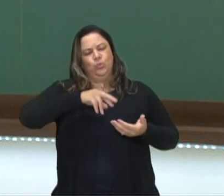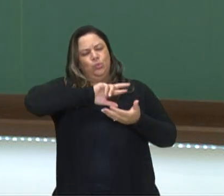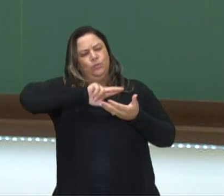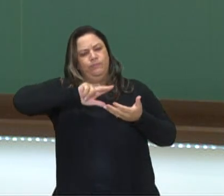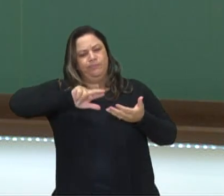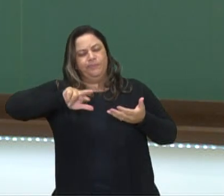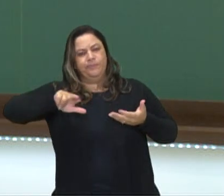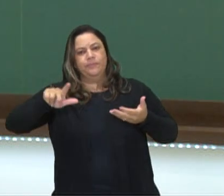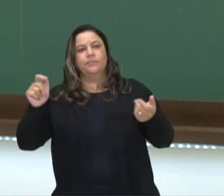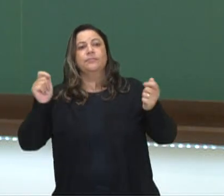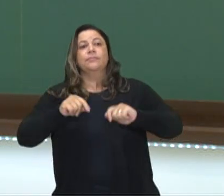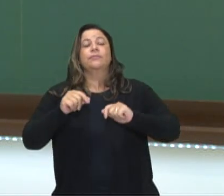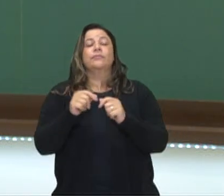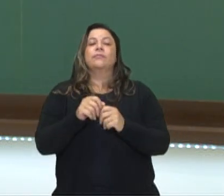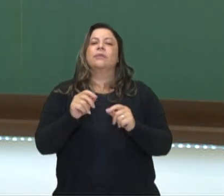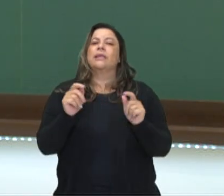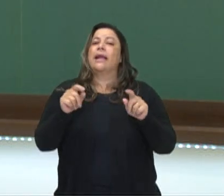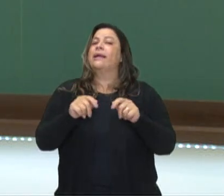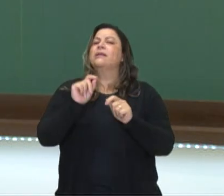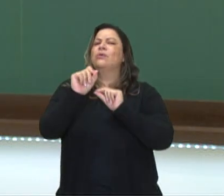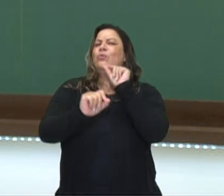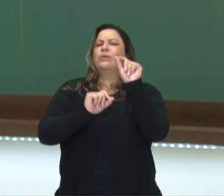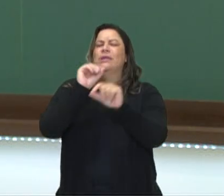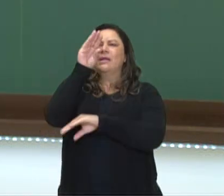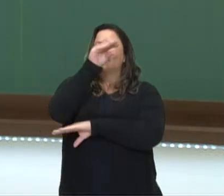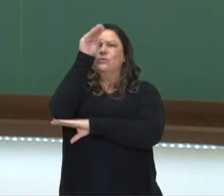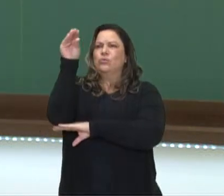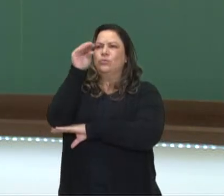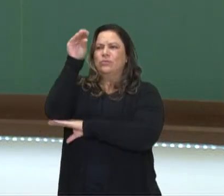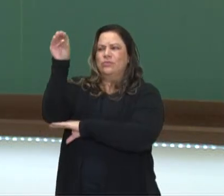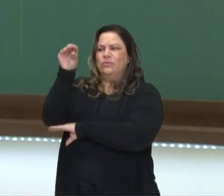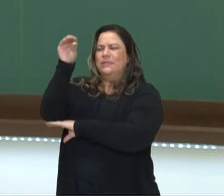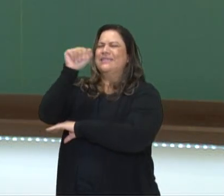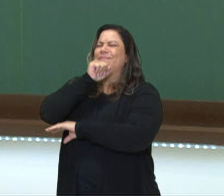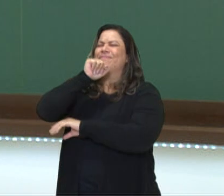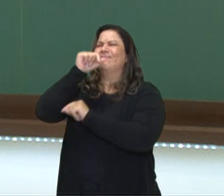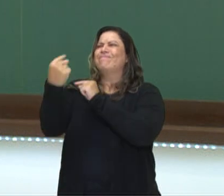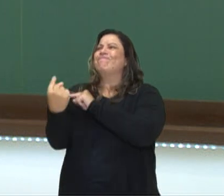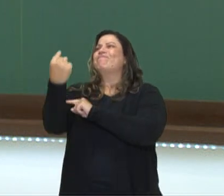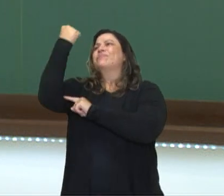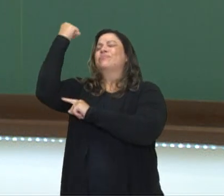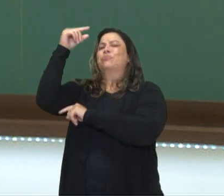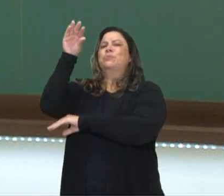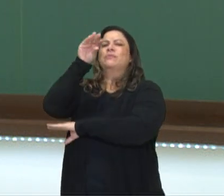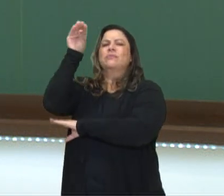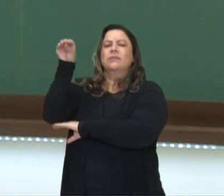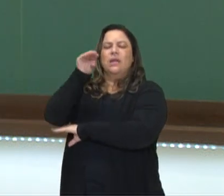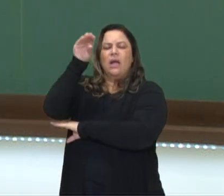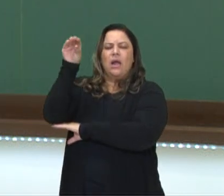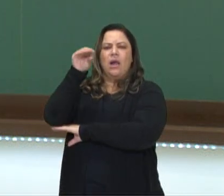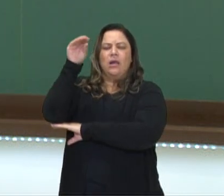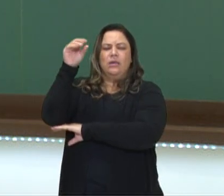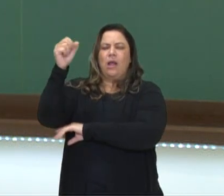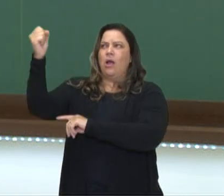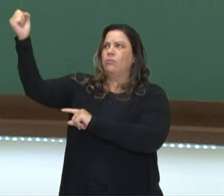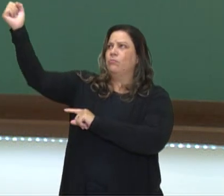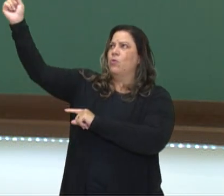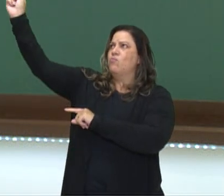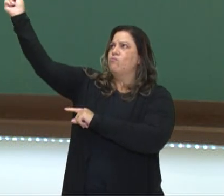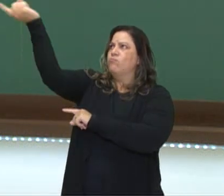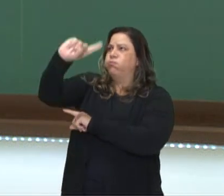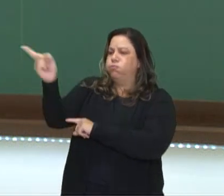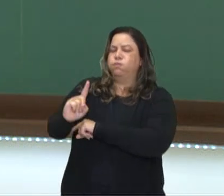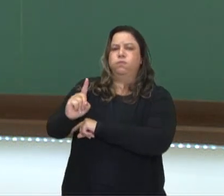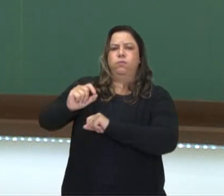inclusive responsáveis pela extinção dos dinossauros, aonde ocorreu o quê? Uma grande modificação